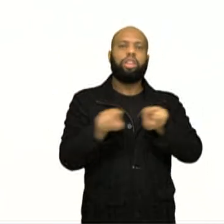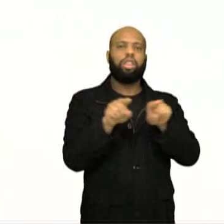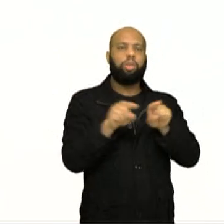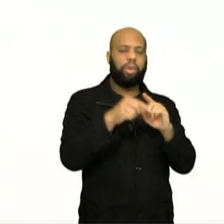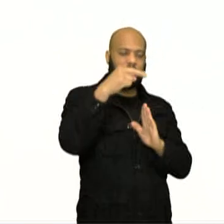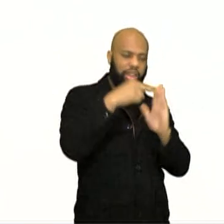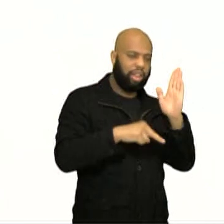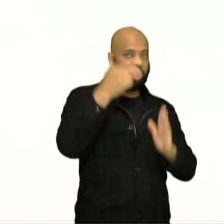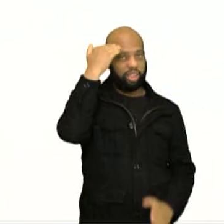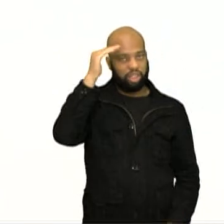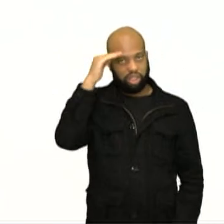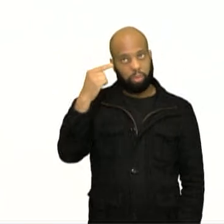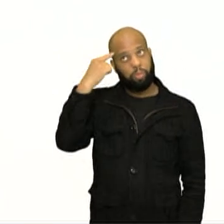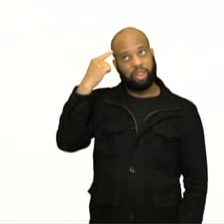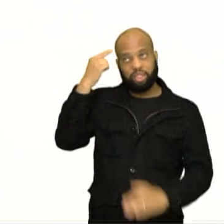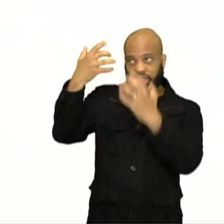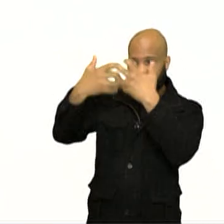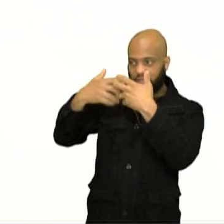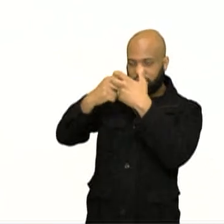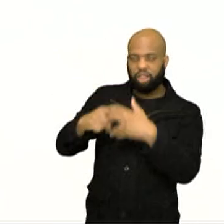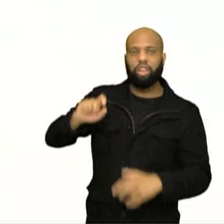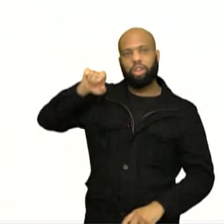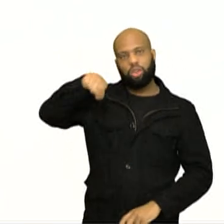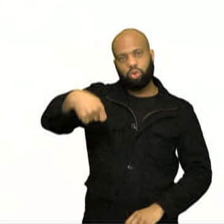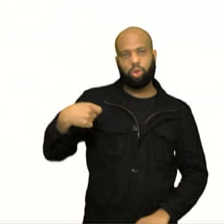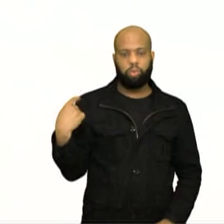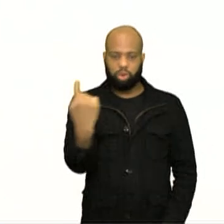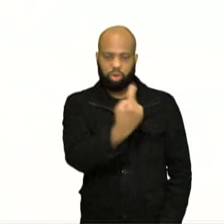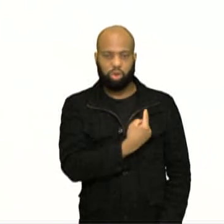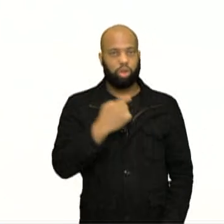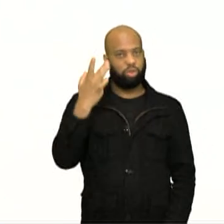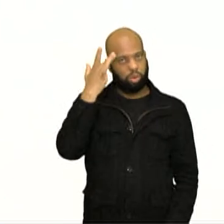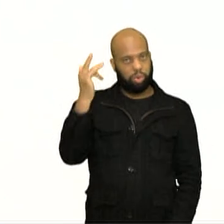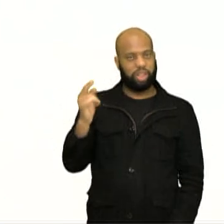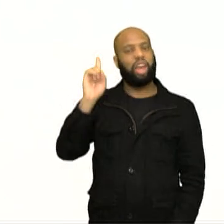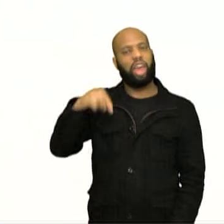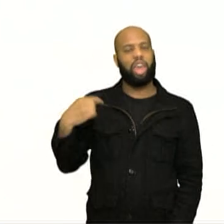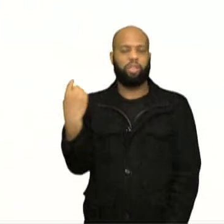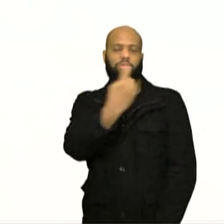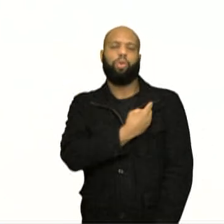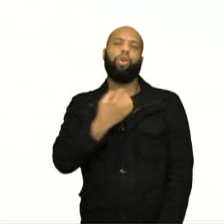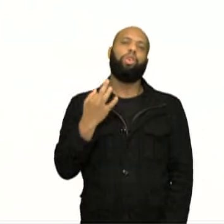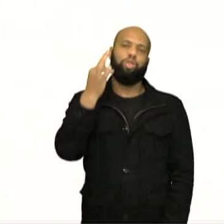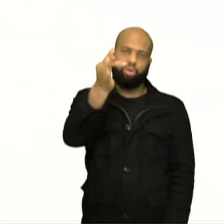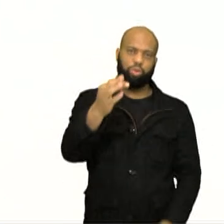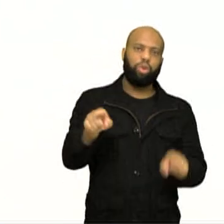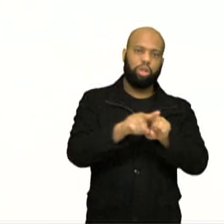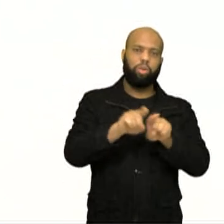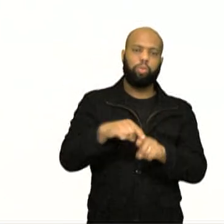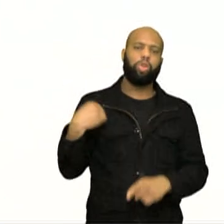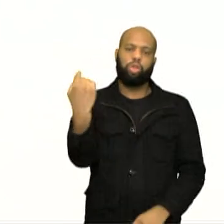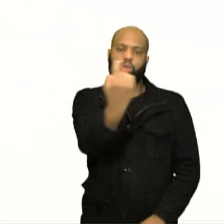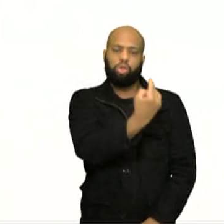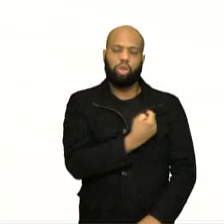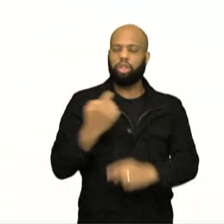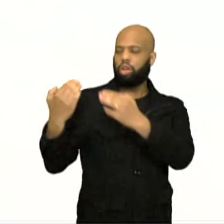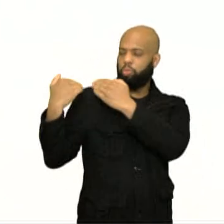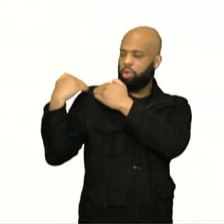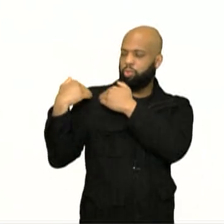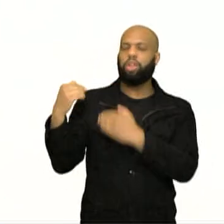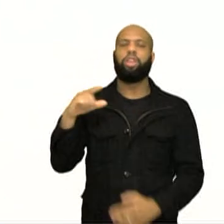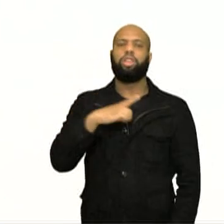entender, pensar um pouco mais sobre o nosso amanhã, sobre o nosso futuro e a nossa